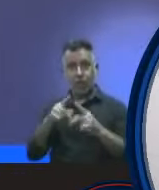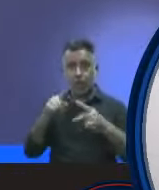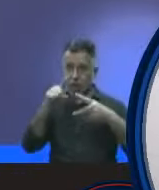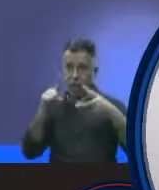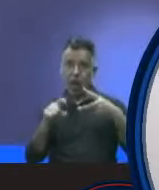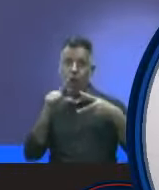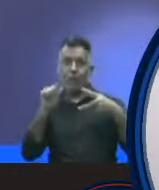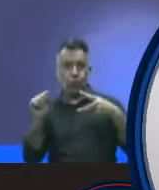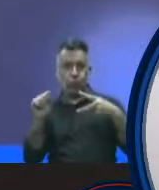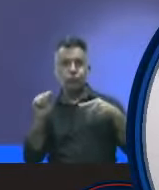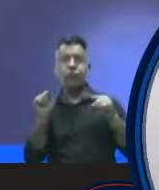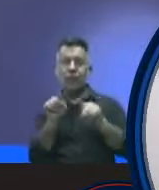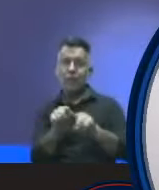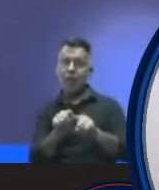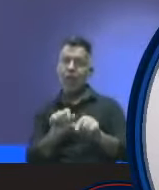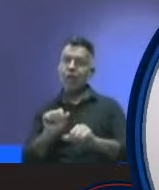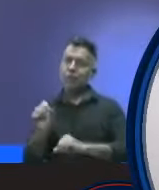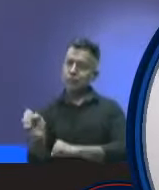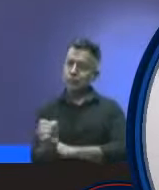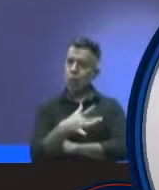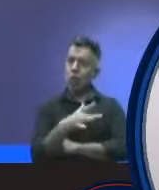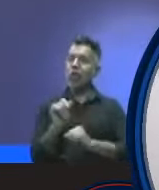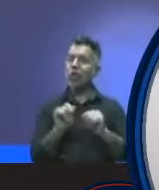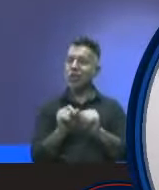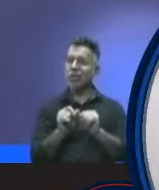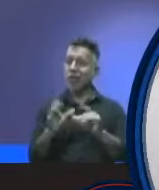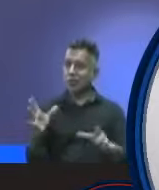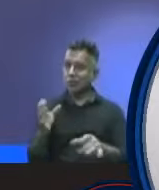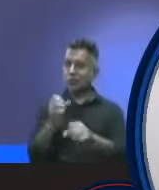Ponto, e a mais nova vertical, a